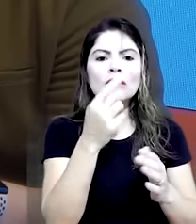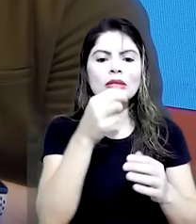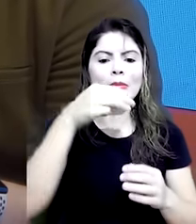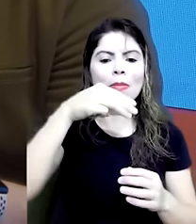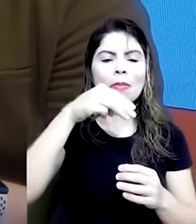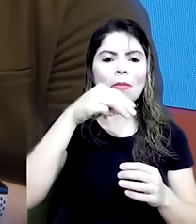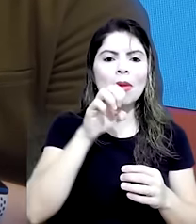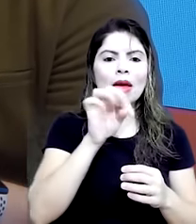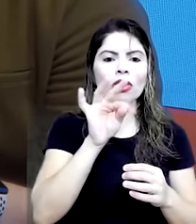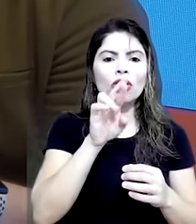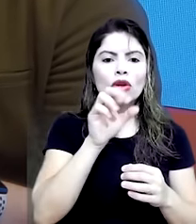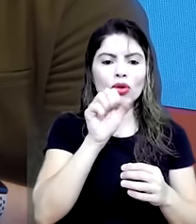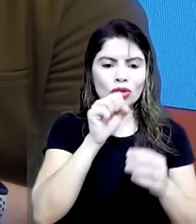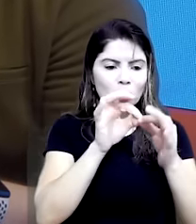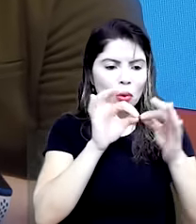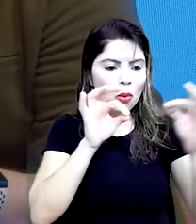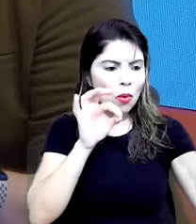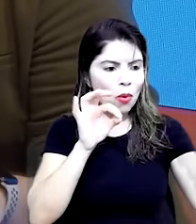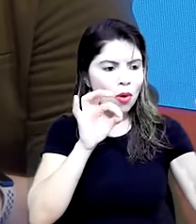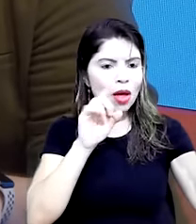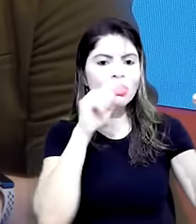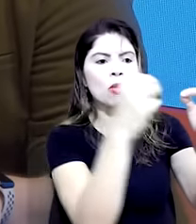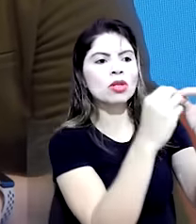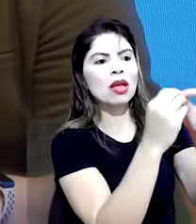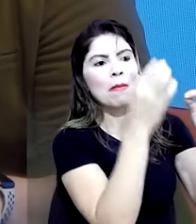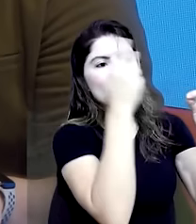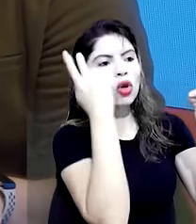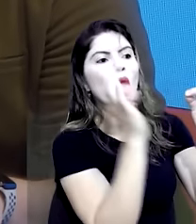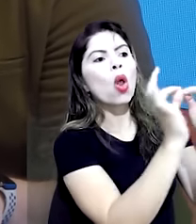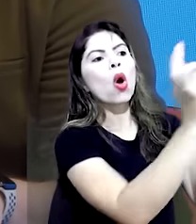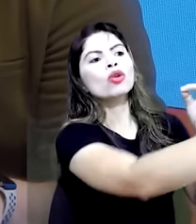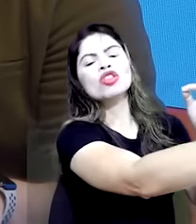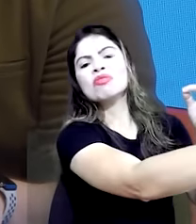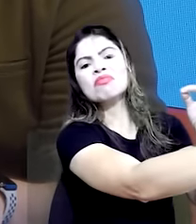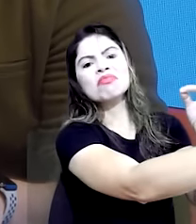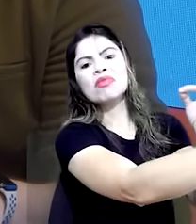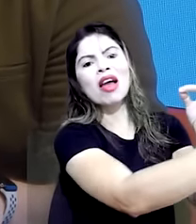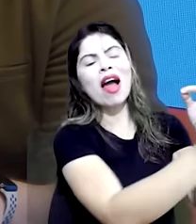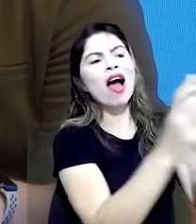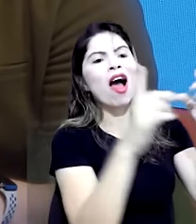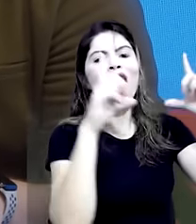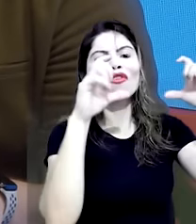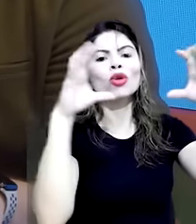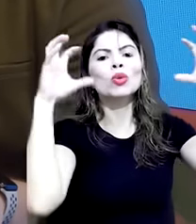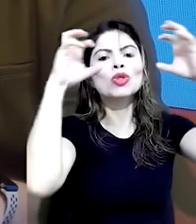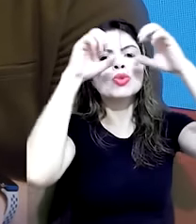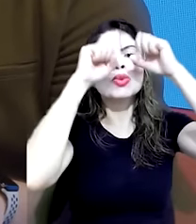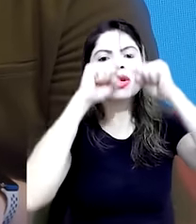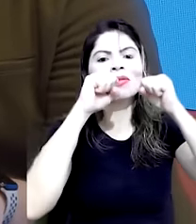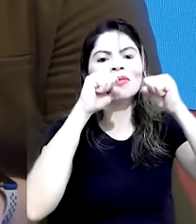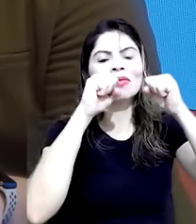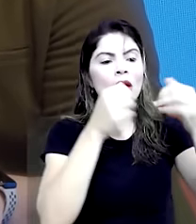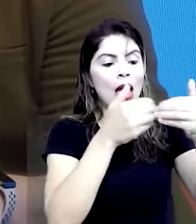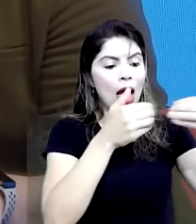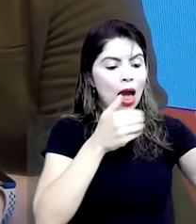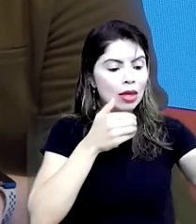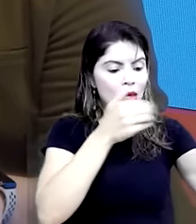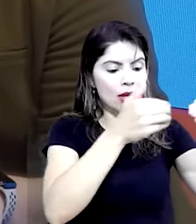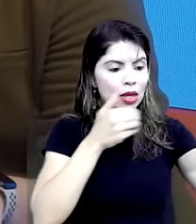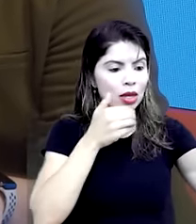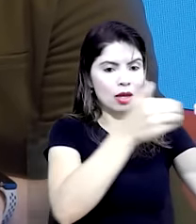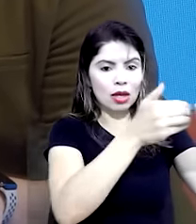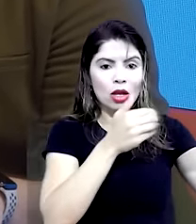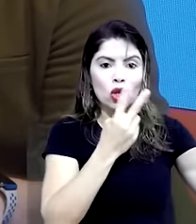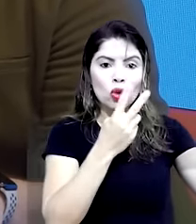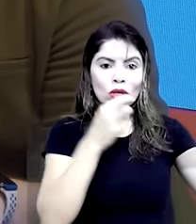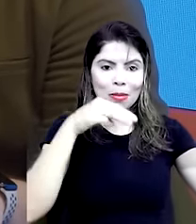nada que vai receber vai refletir o flash que que vai acontecer com a foto ela fica Ainda Mais Escura então na na intenção das pessoas usarem o